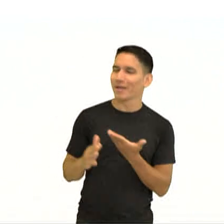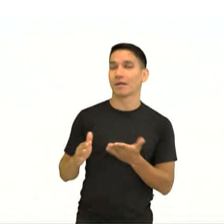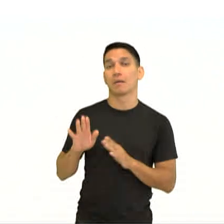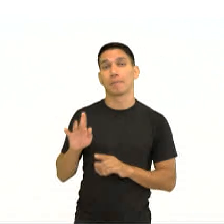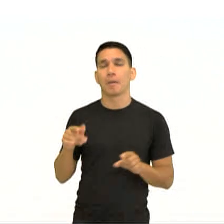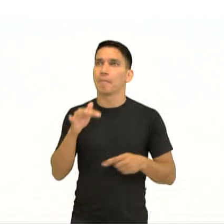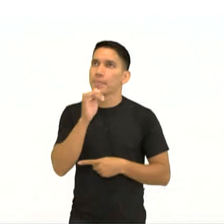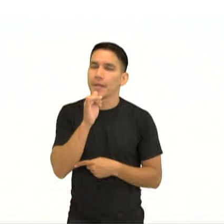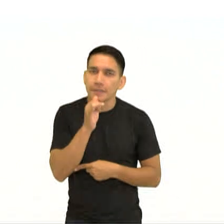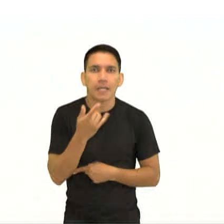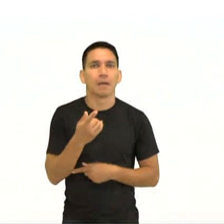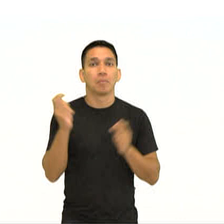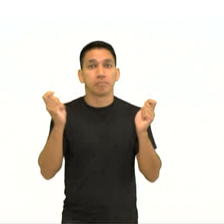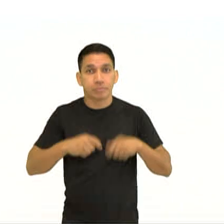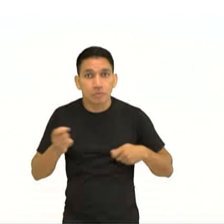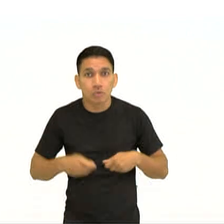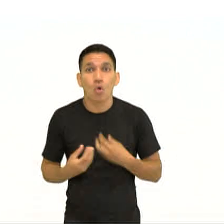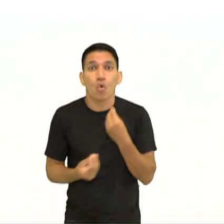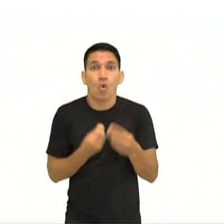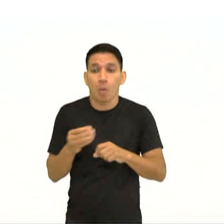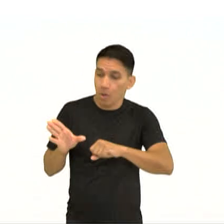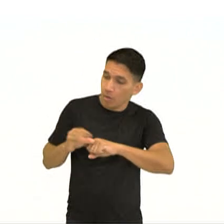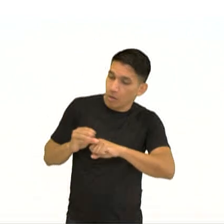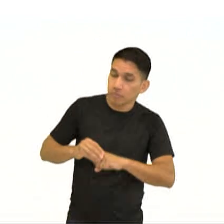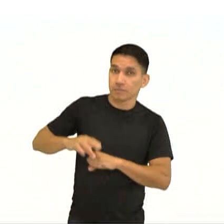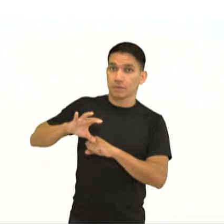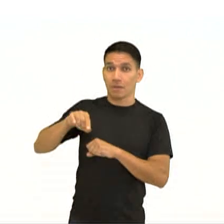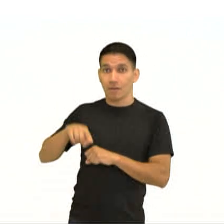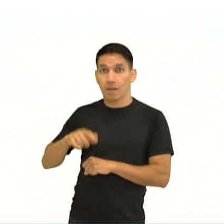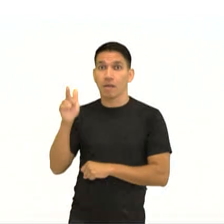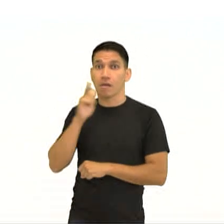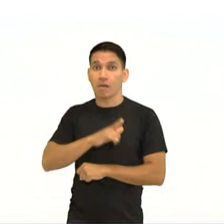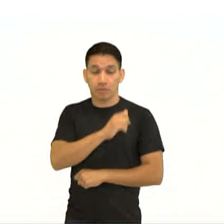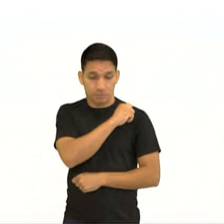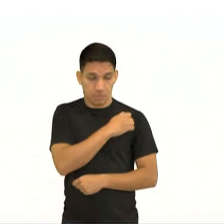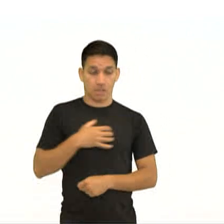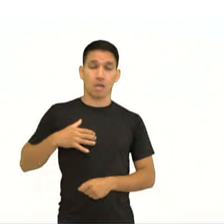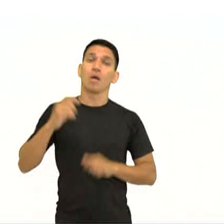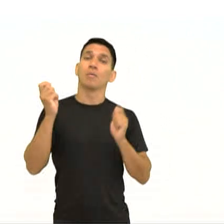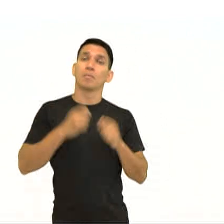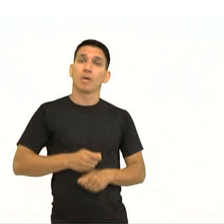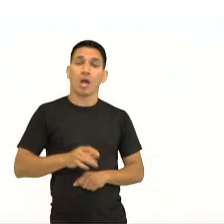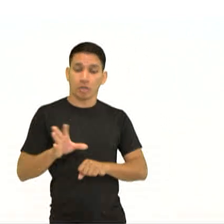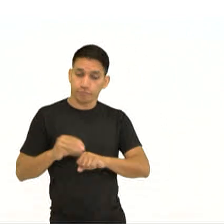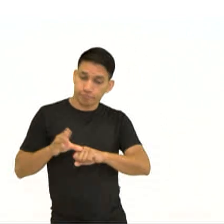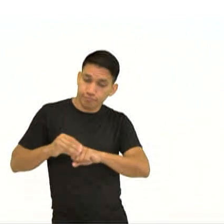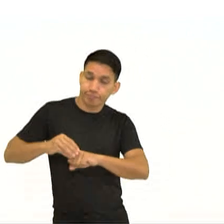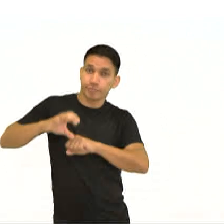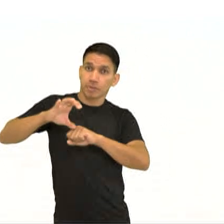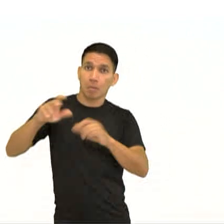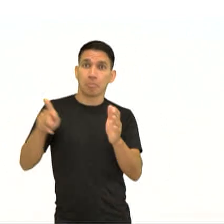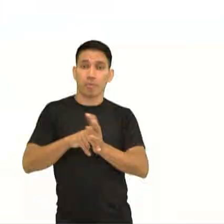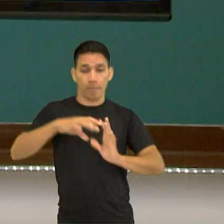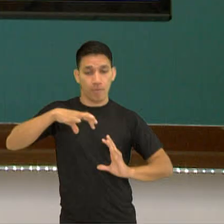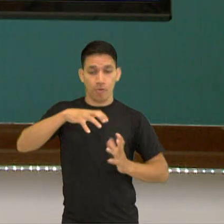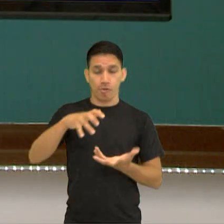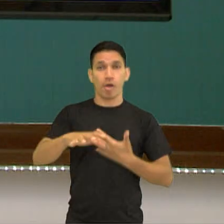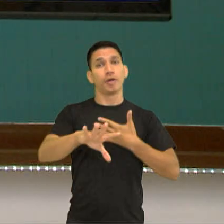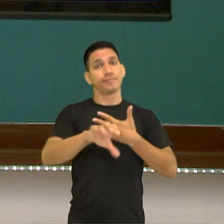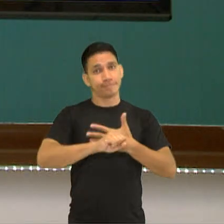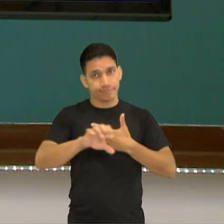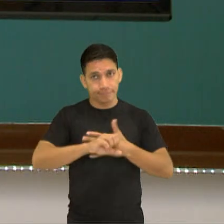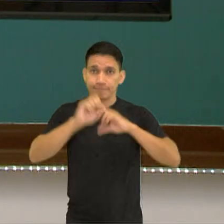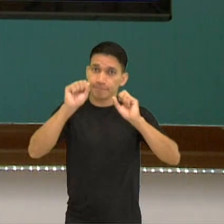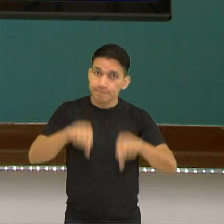às possibilidades de conhecimento. Para o Aristóteles podemos obter sim conhecimento no mundo dos homens, no mundo sensível, tá?